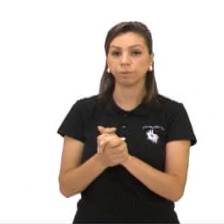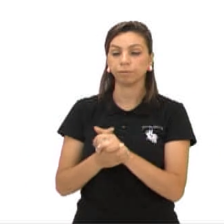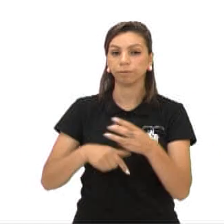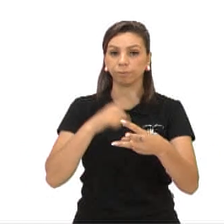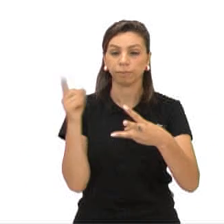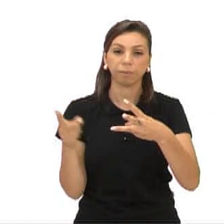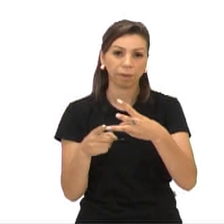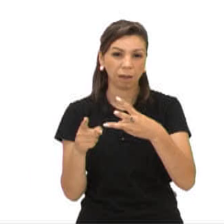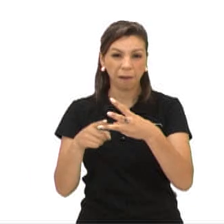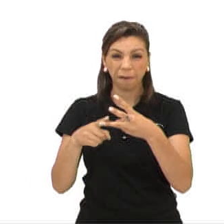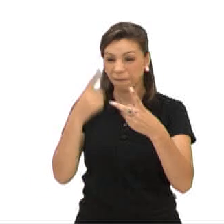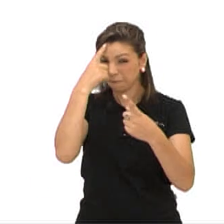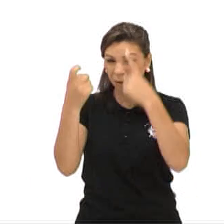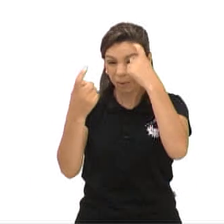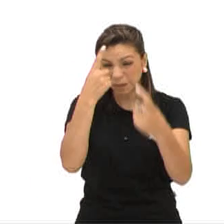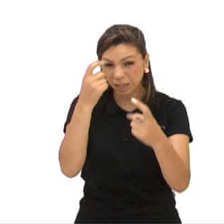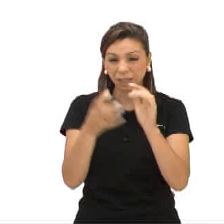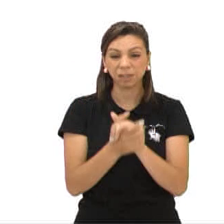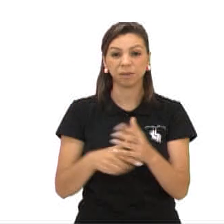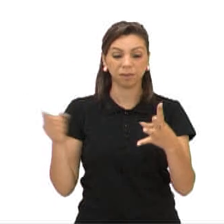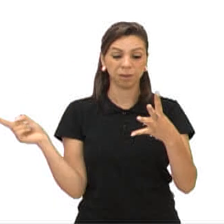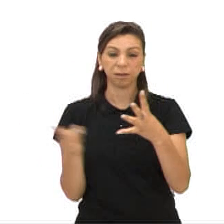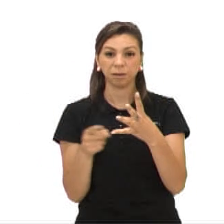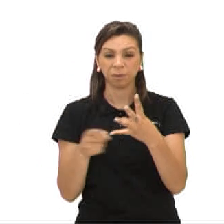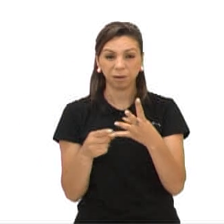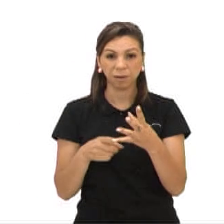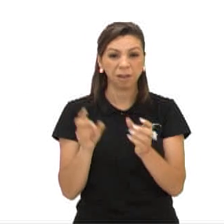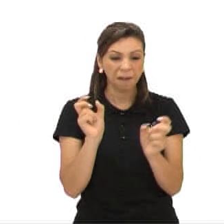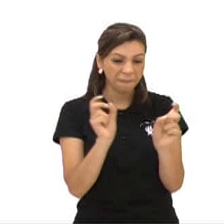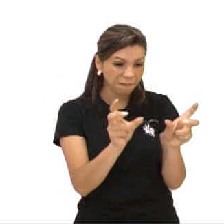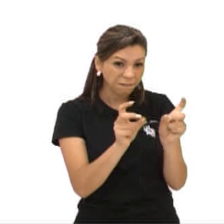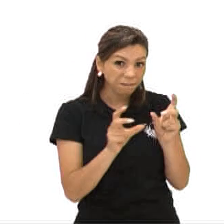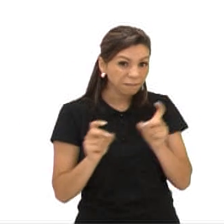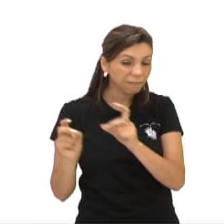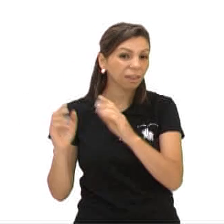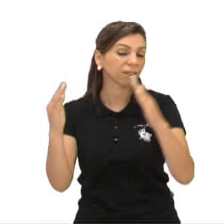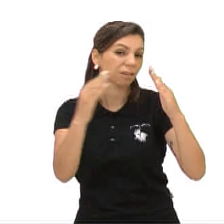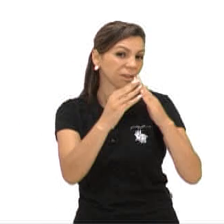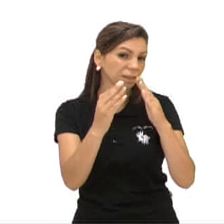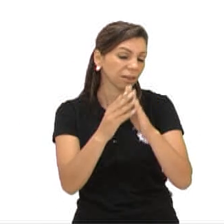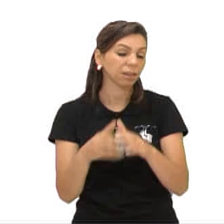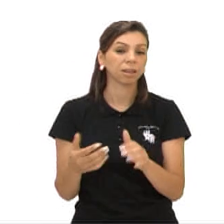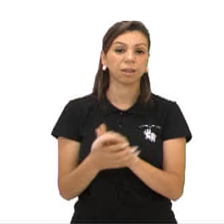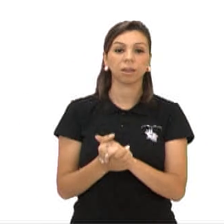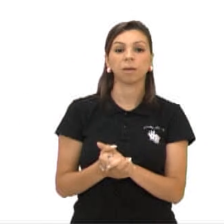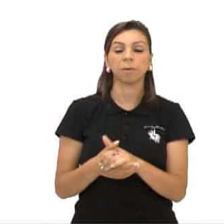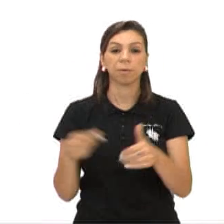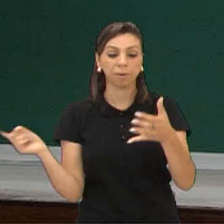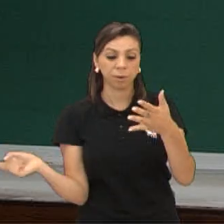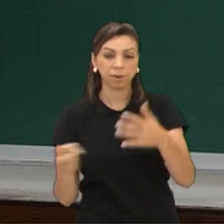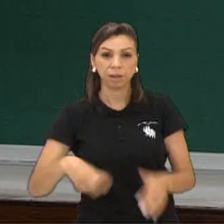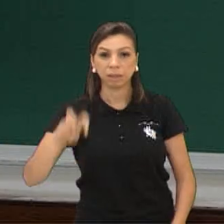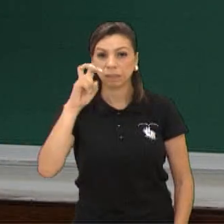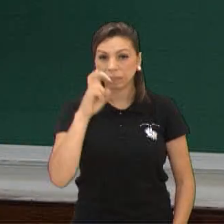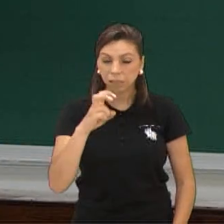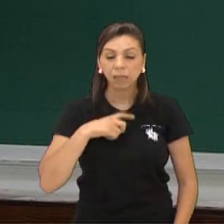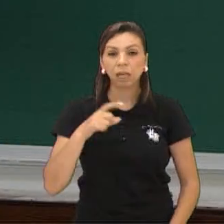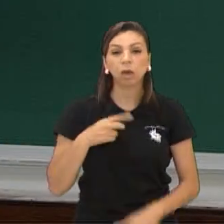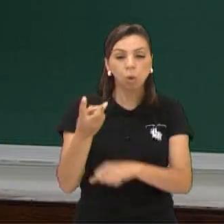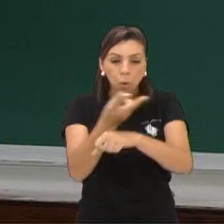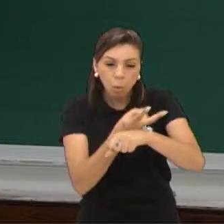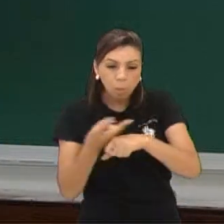4, baixa especulação imobiliária. Ou 5, pequena procura por transportes de massa. Analisem as